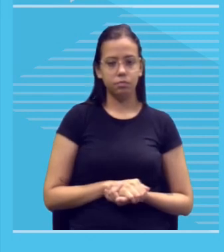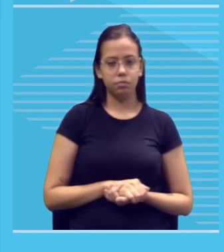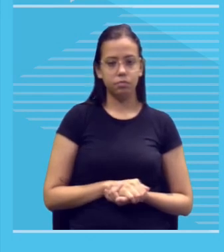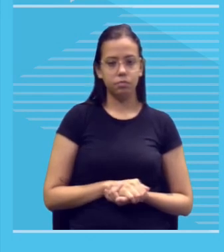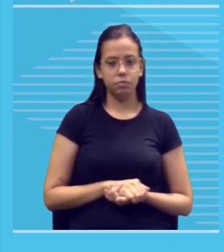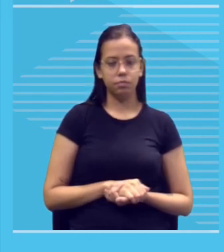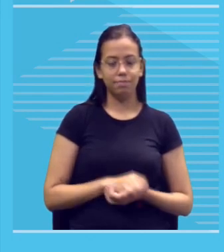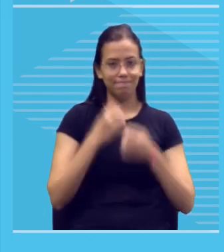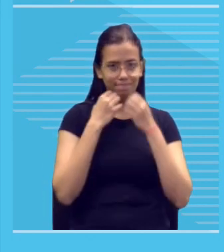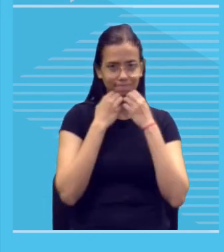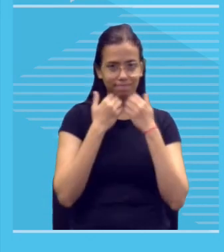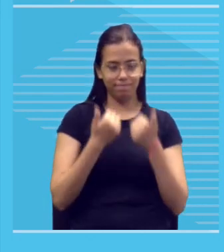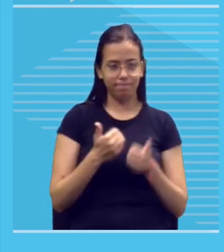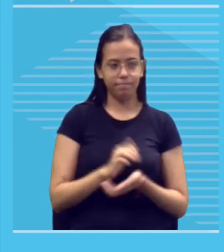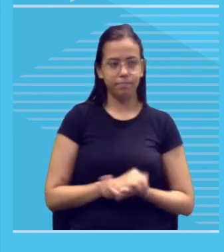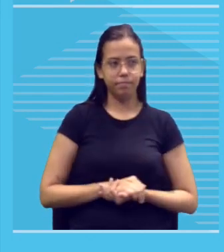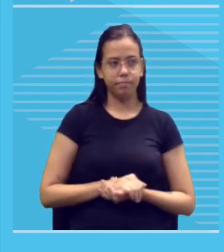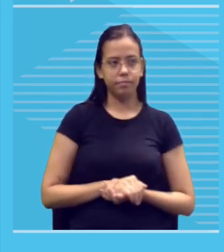bacana